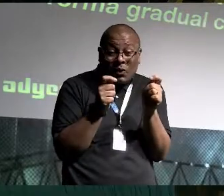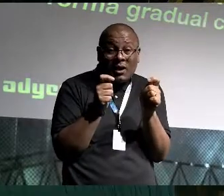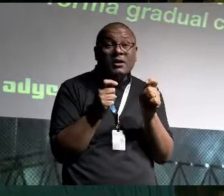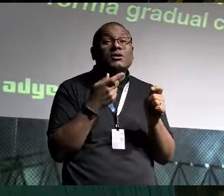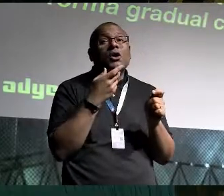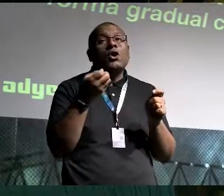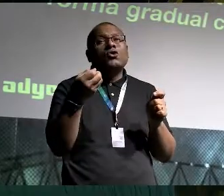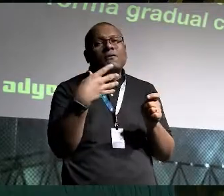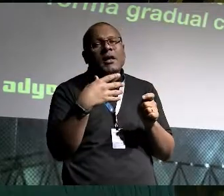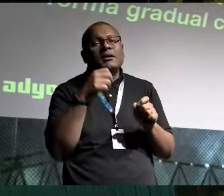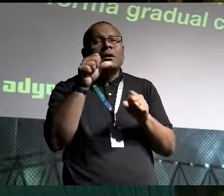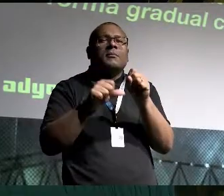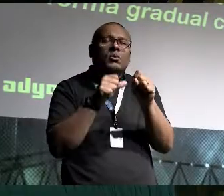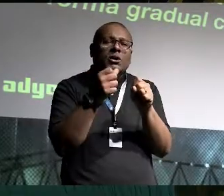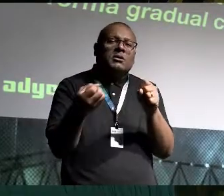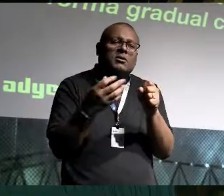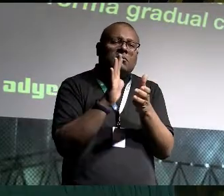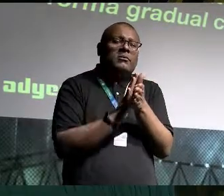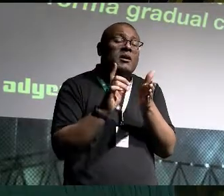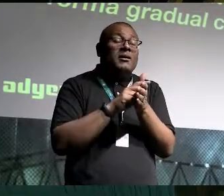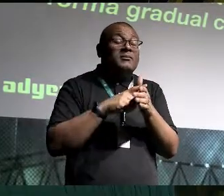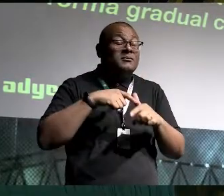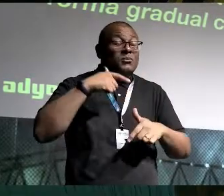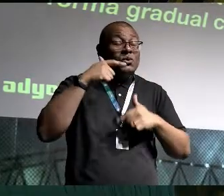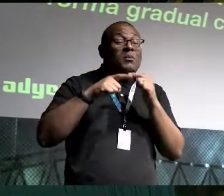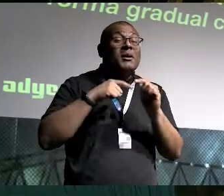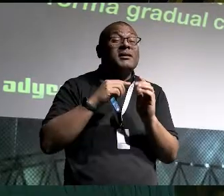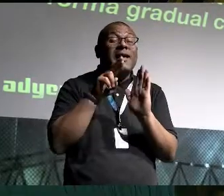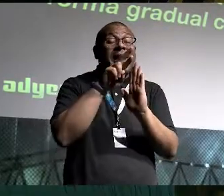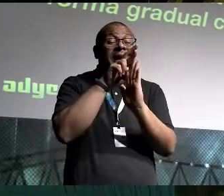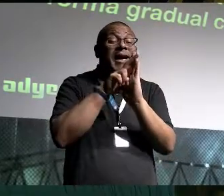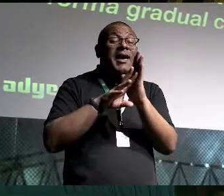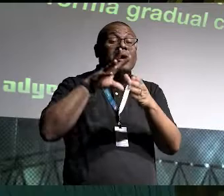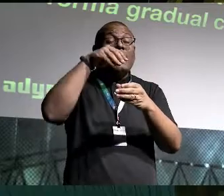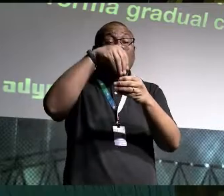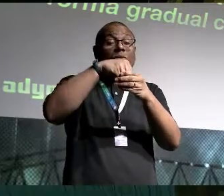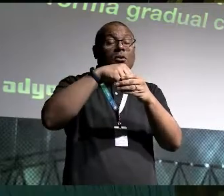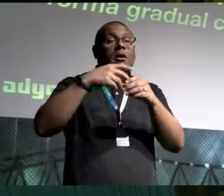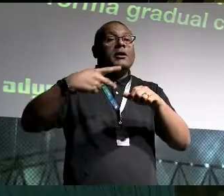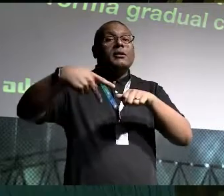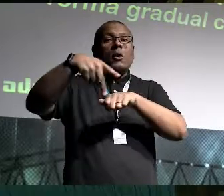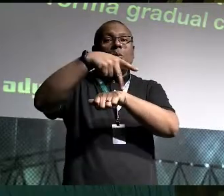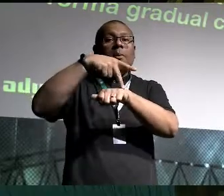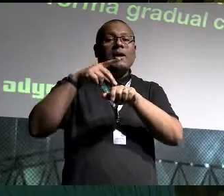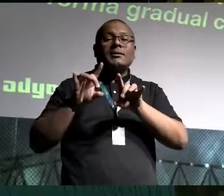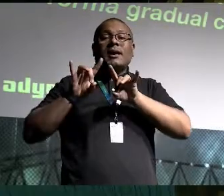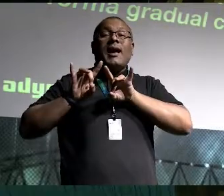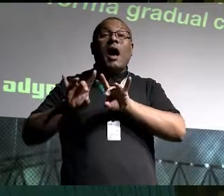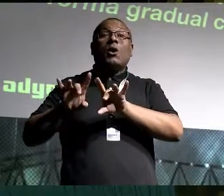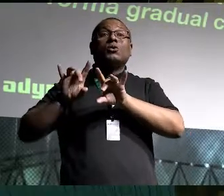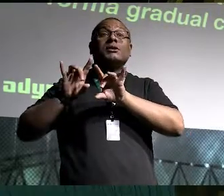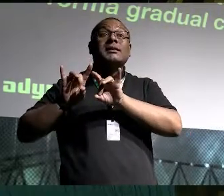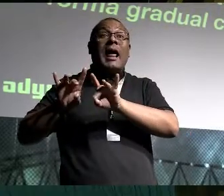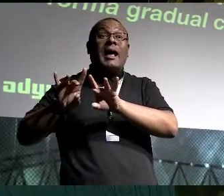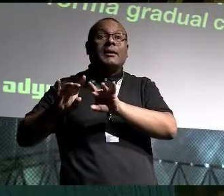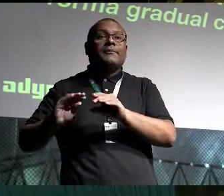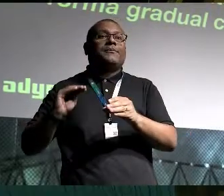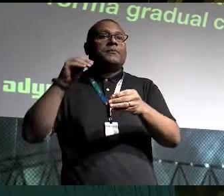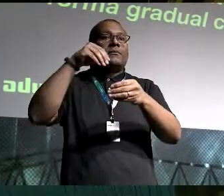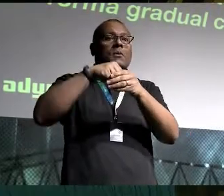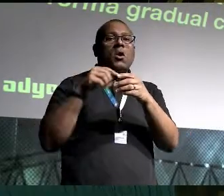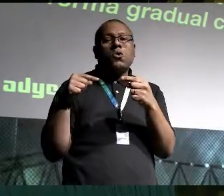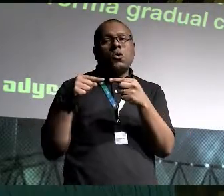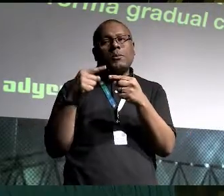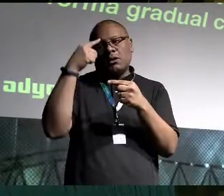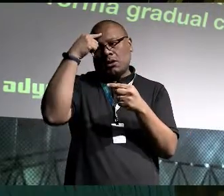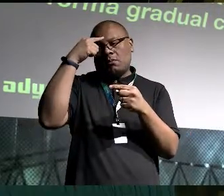novas funcionalidades, colocar isso, né? Pode ser um caos, porque tem um time na Austrália querendo colocar um meio de pagamento específico para eles, que é pertinente